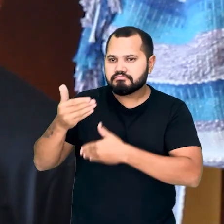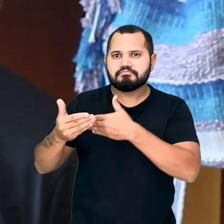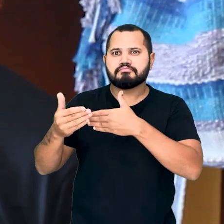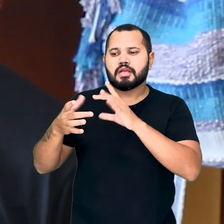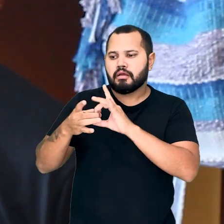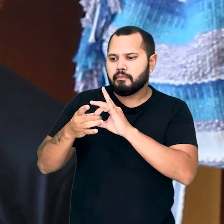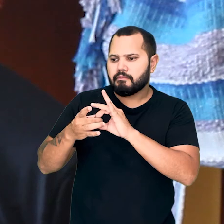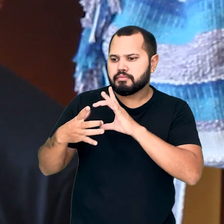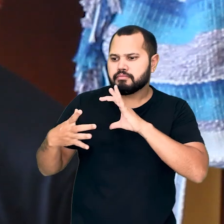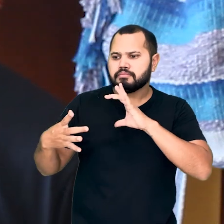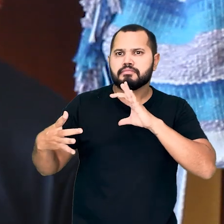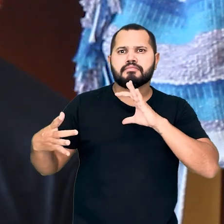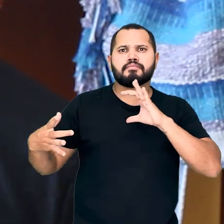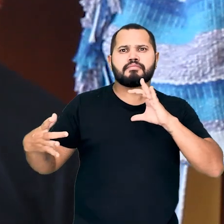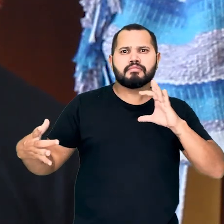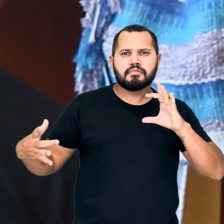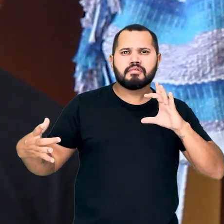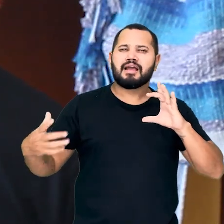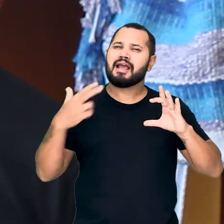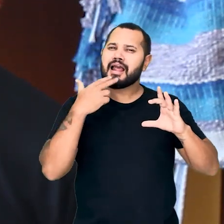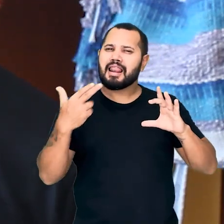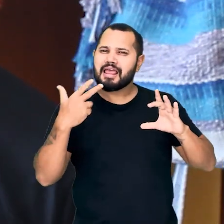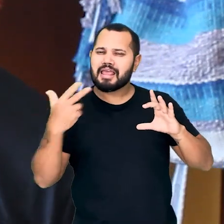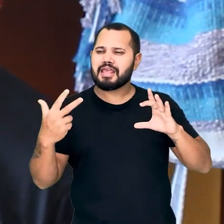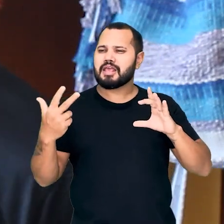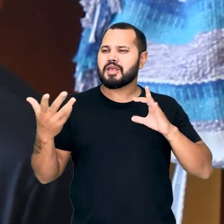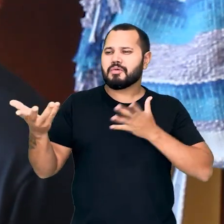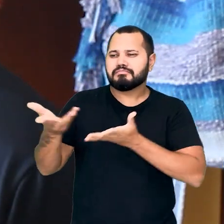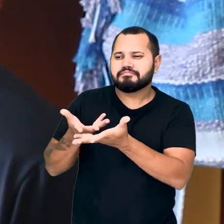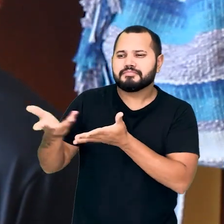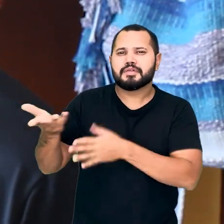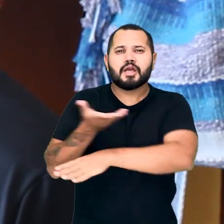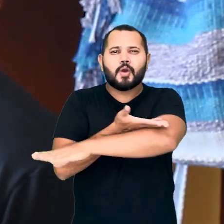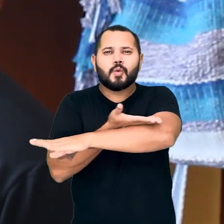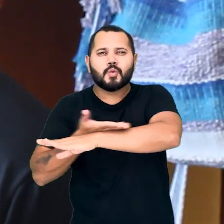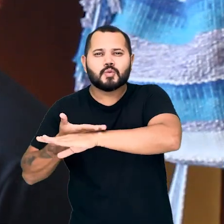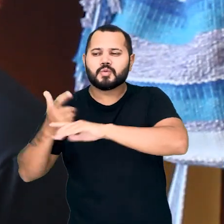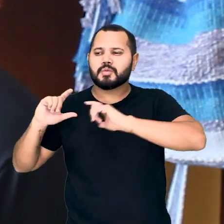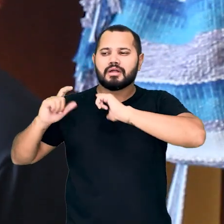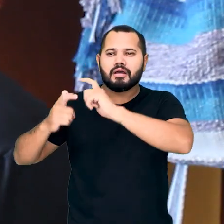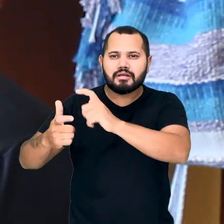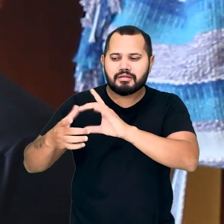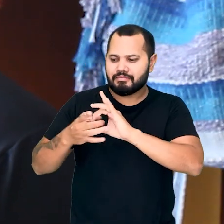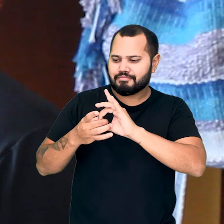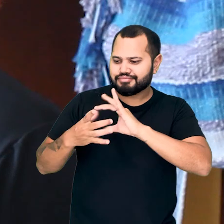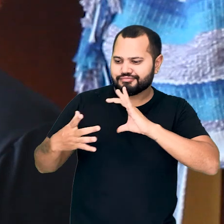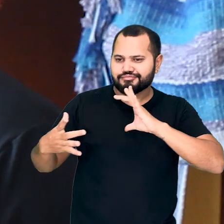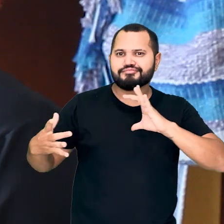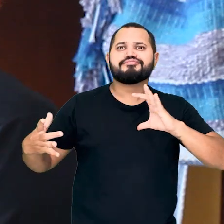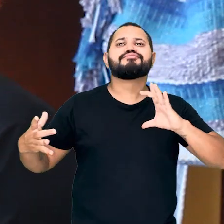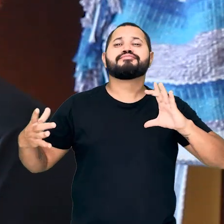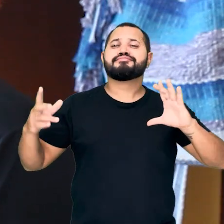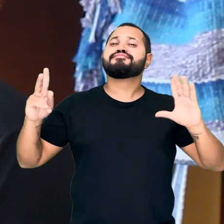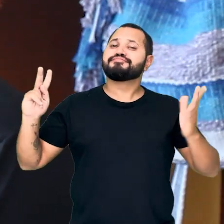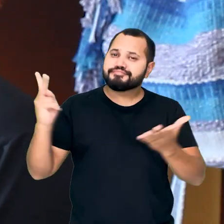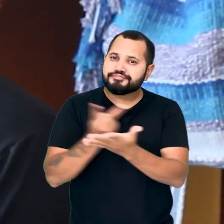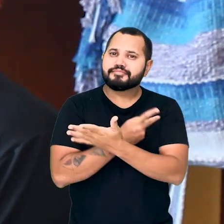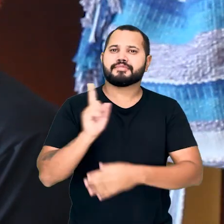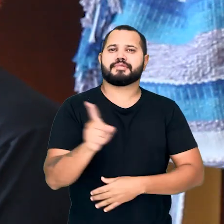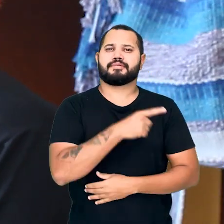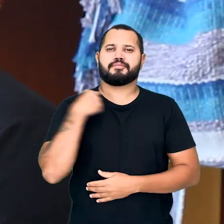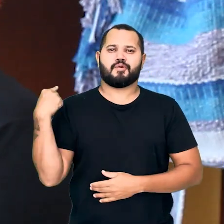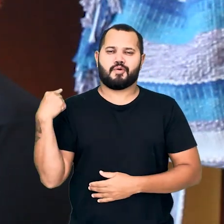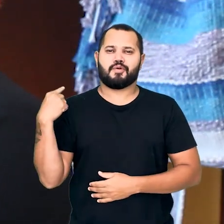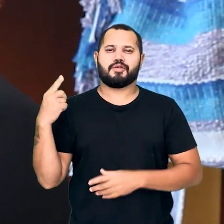o conhecedor, distancia as conhecedoras da língua e costumes tradicionais, aí já morre. Você